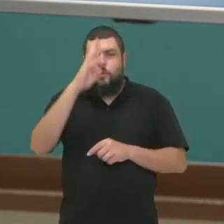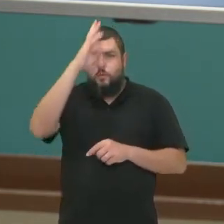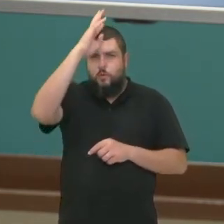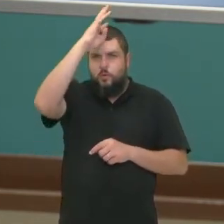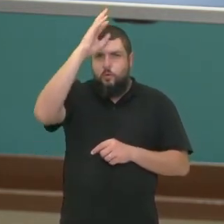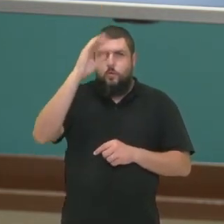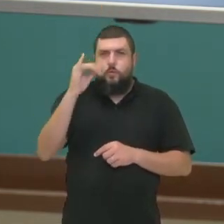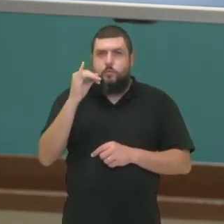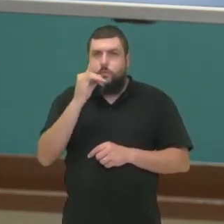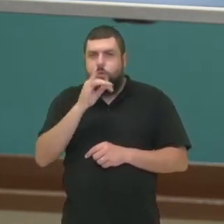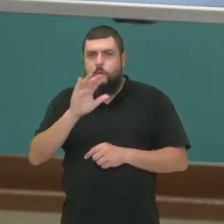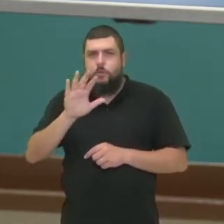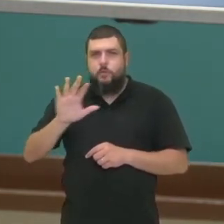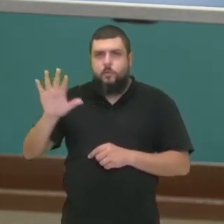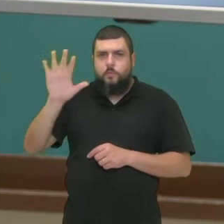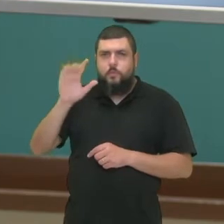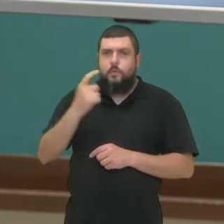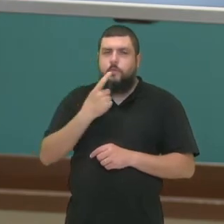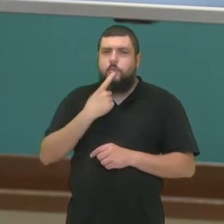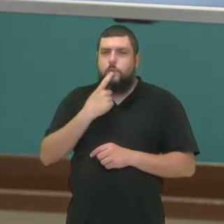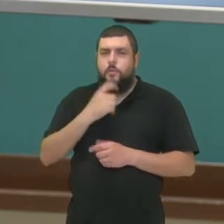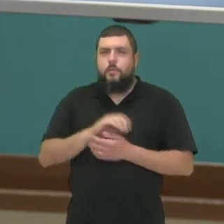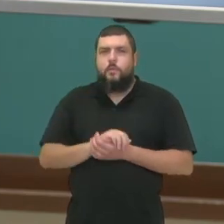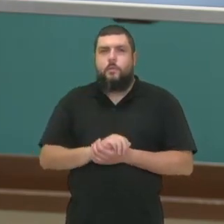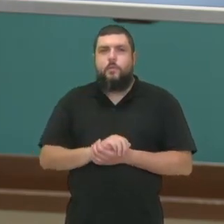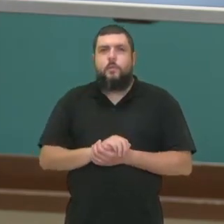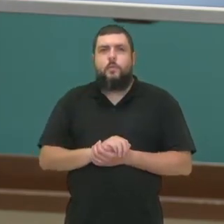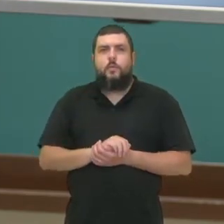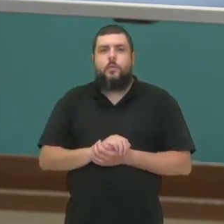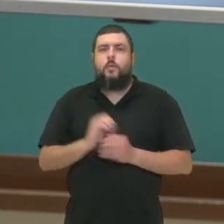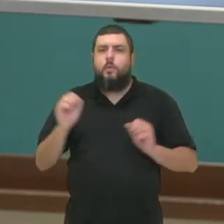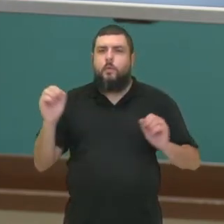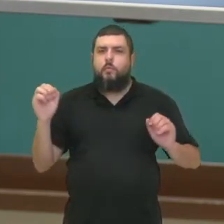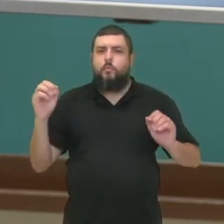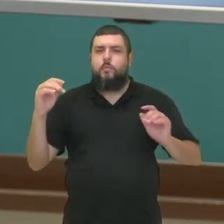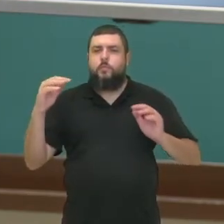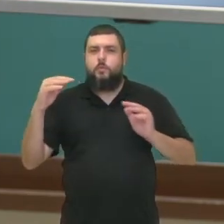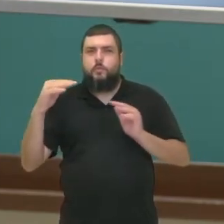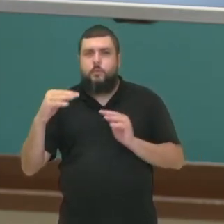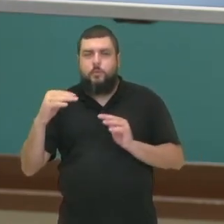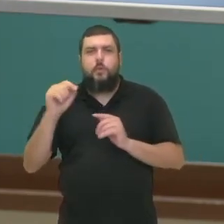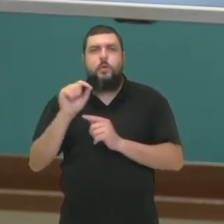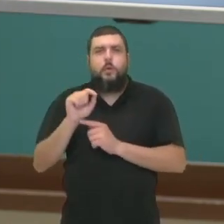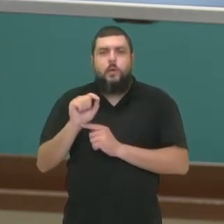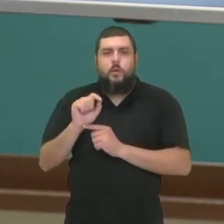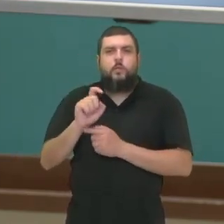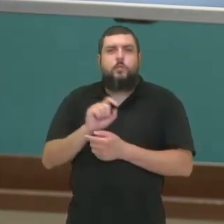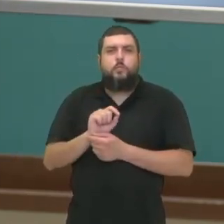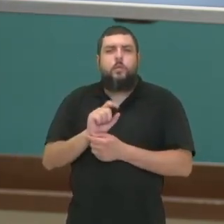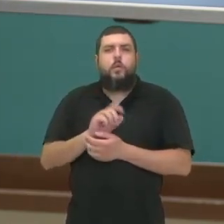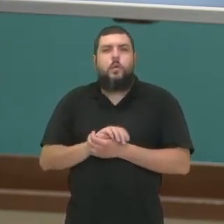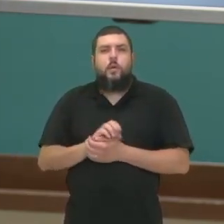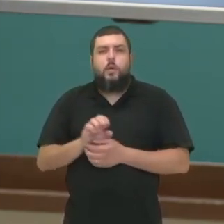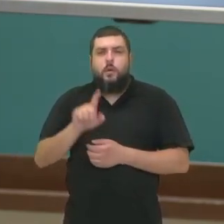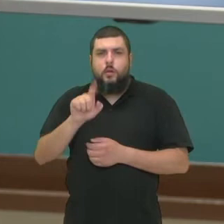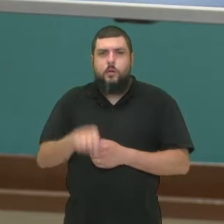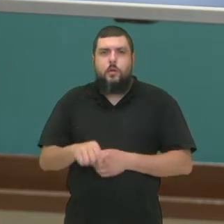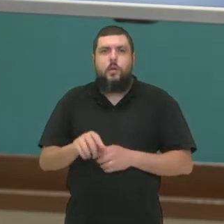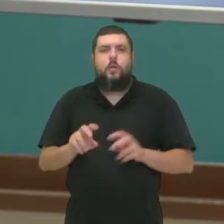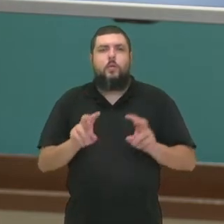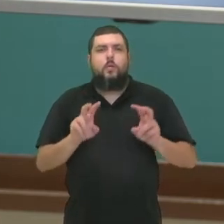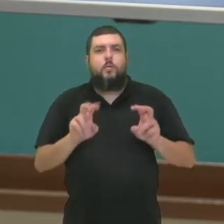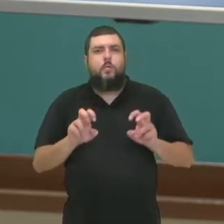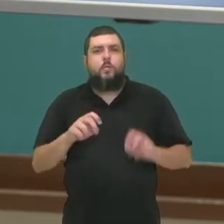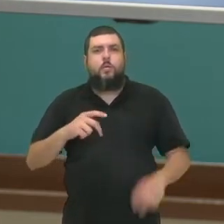Itálica em vermelho. Gente, duas grandes potências chamadas de Guerras Púnicas. Isso por causa do termo origem, né,